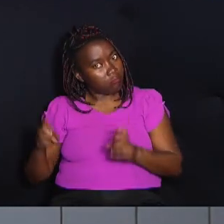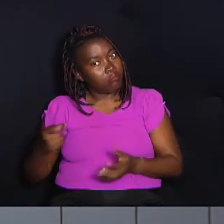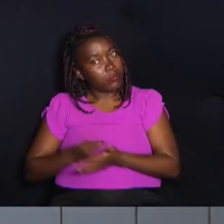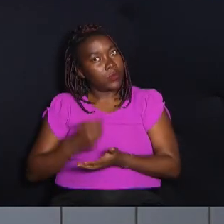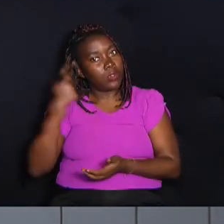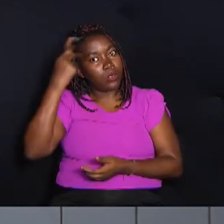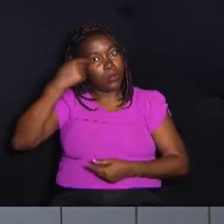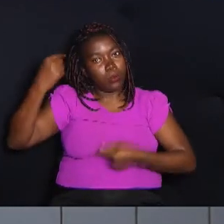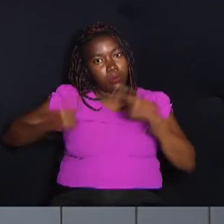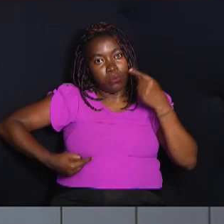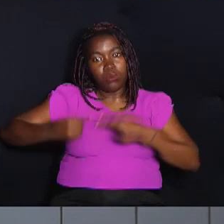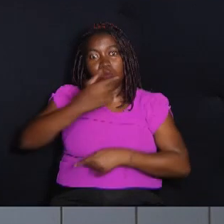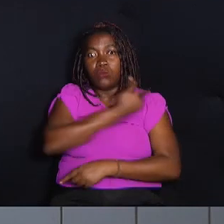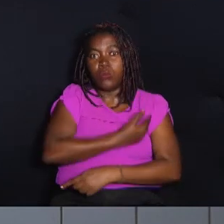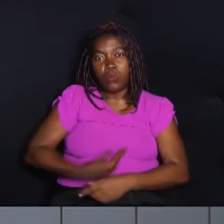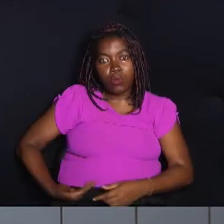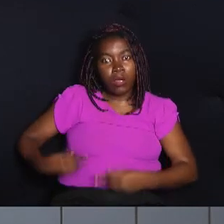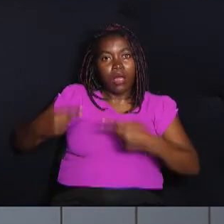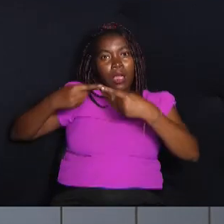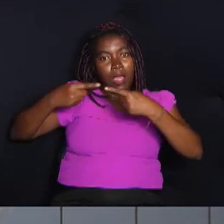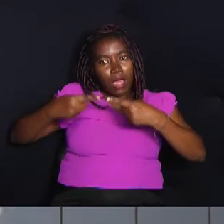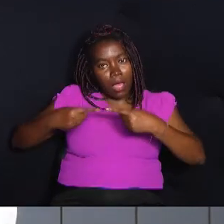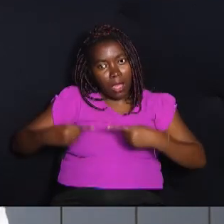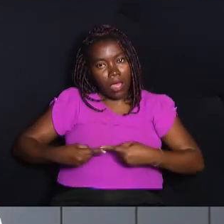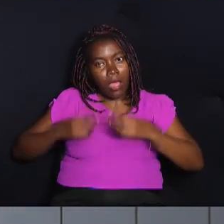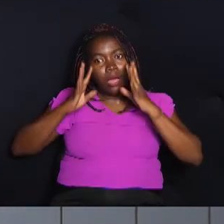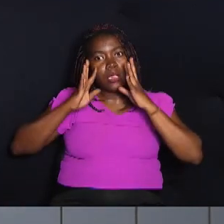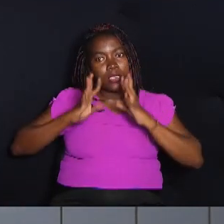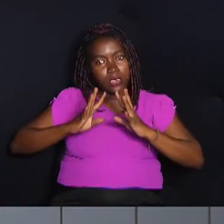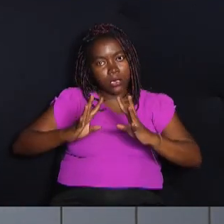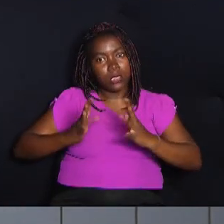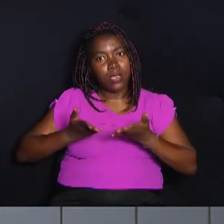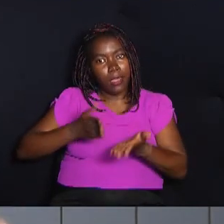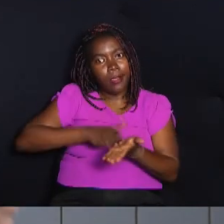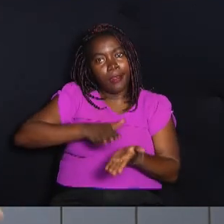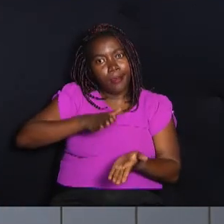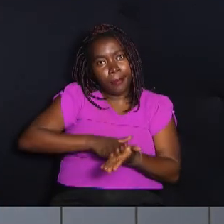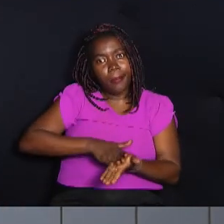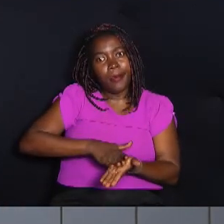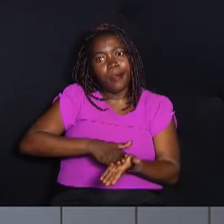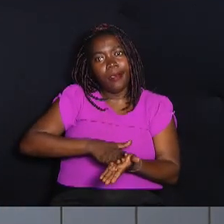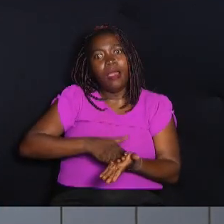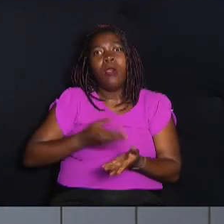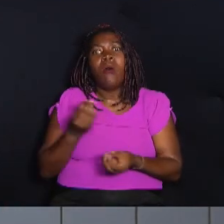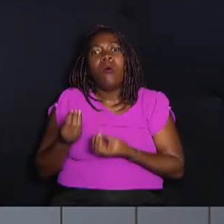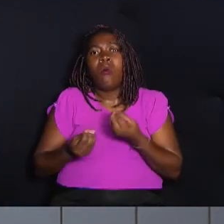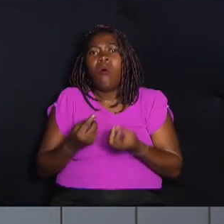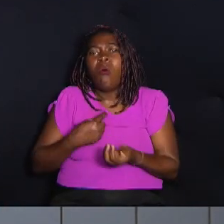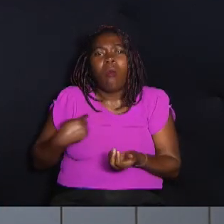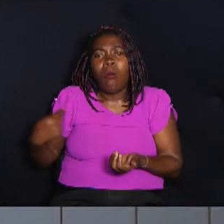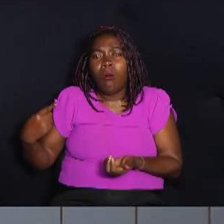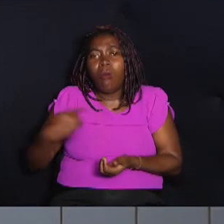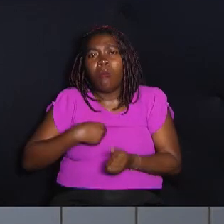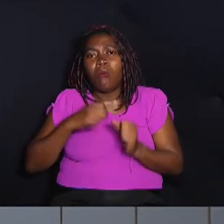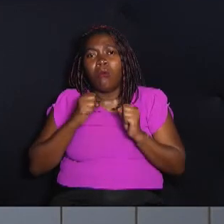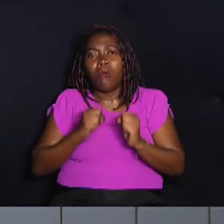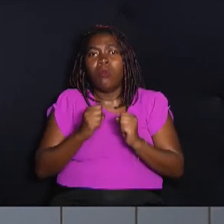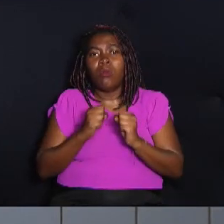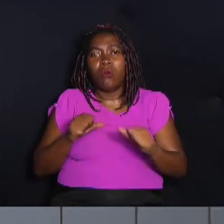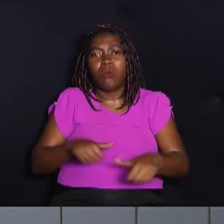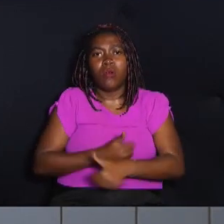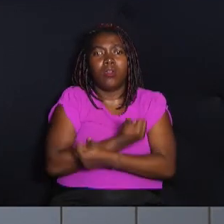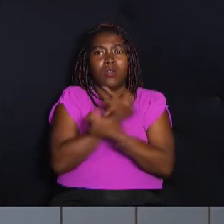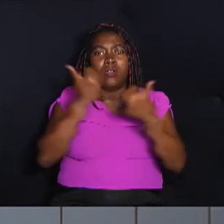pública adequada, né, para atender esta demanda. Como é que a gente pode